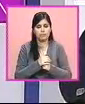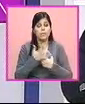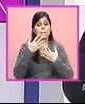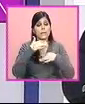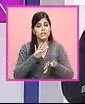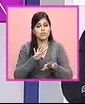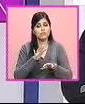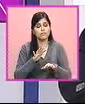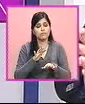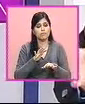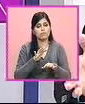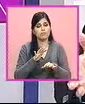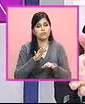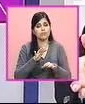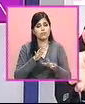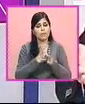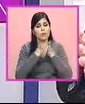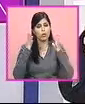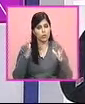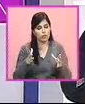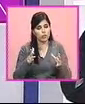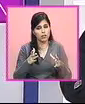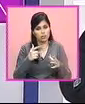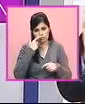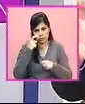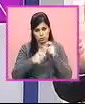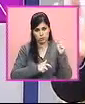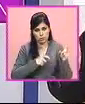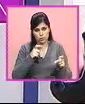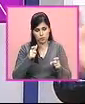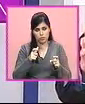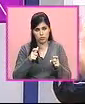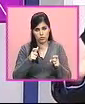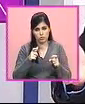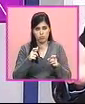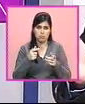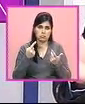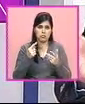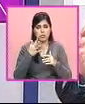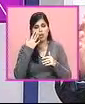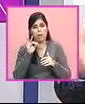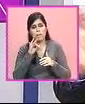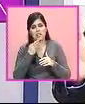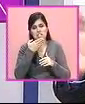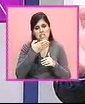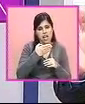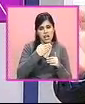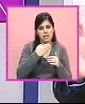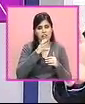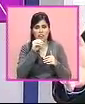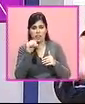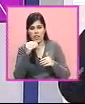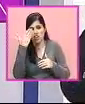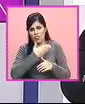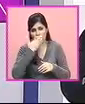Contudo, a maior parte das pessoas, digamos, esta situação dura cerca de 7 a 10 dias. No final desses 10 dias as pessoas